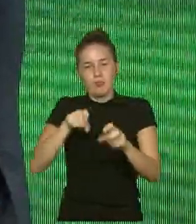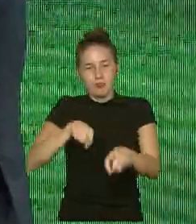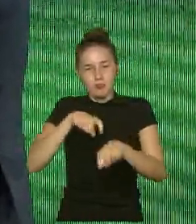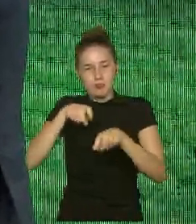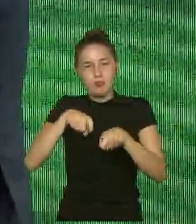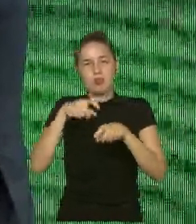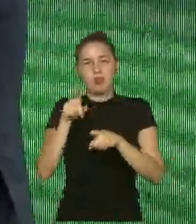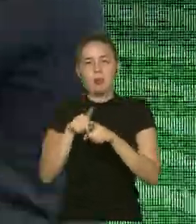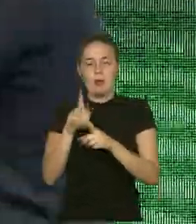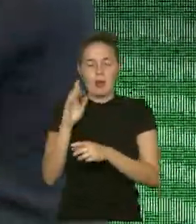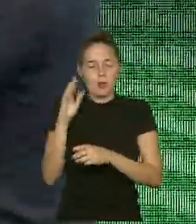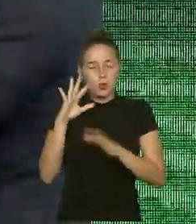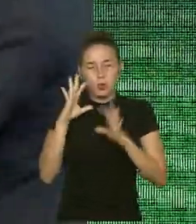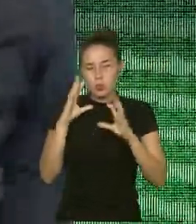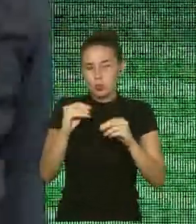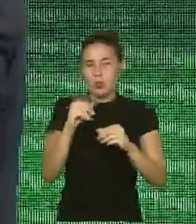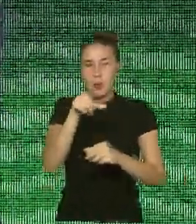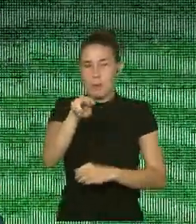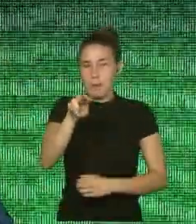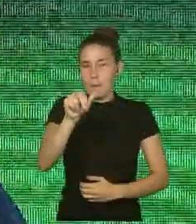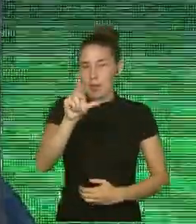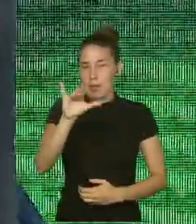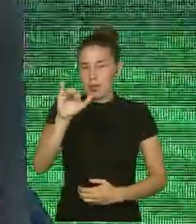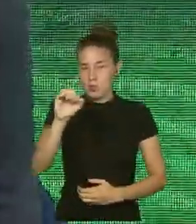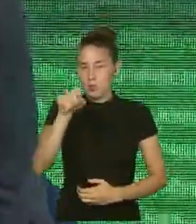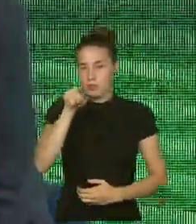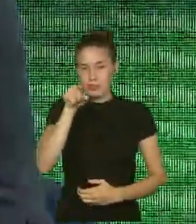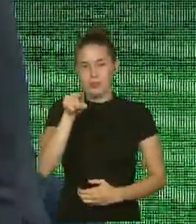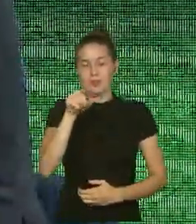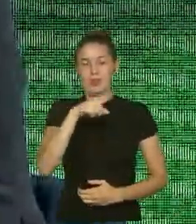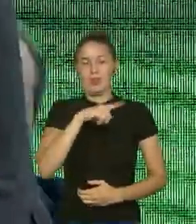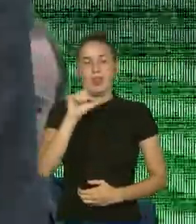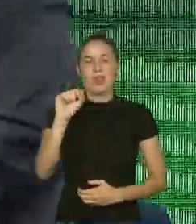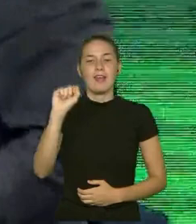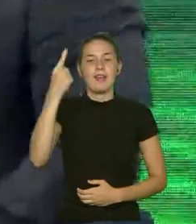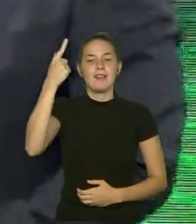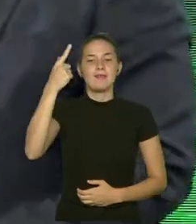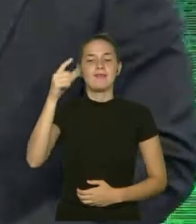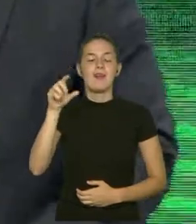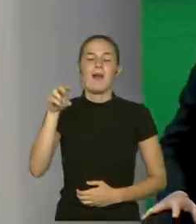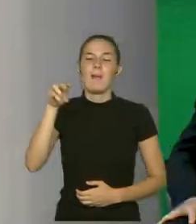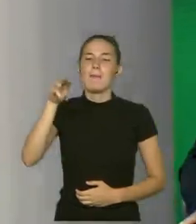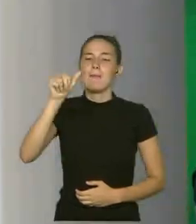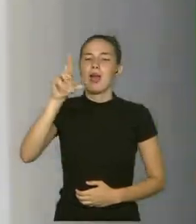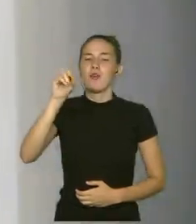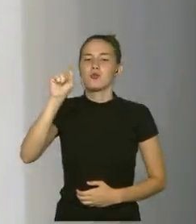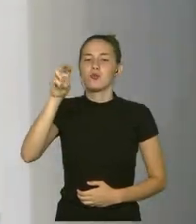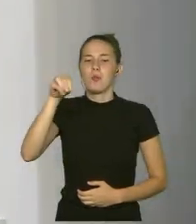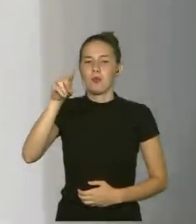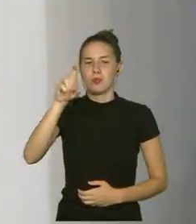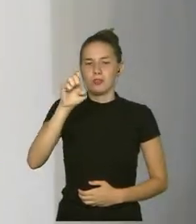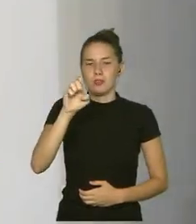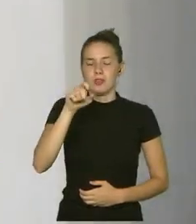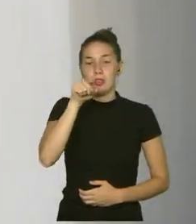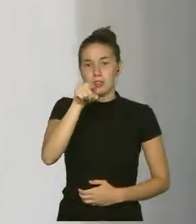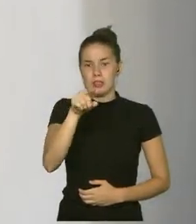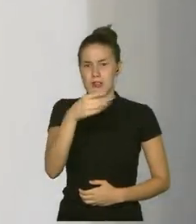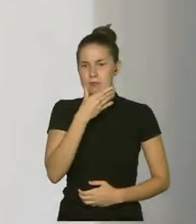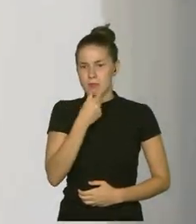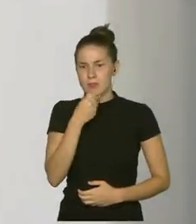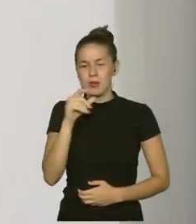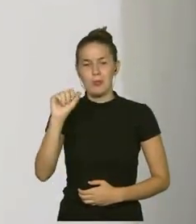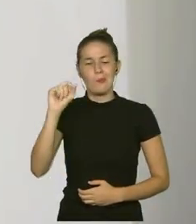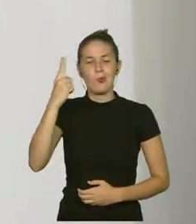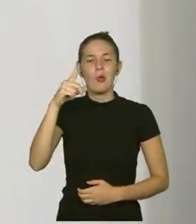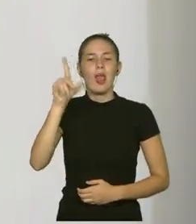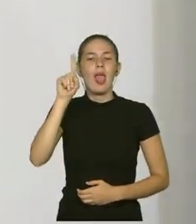Abastecimento, Márcio Eli Almeida, representando o ex-ministro Marcos Montes. Carlos Fávaro, que até então ocupava o